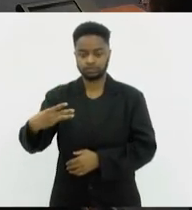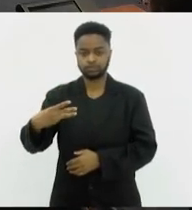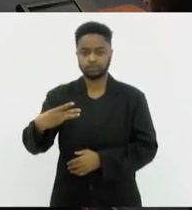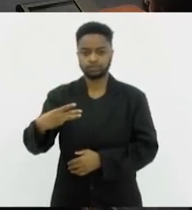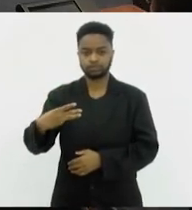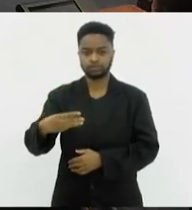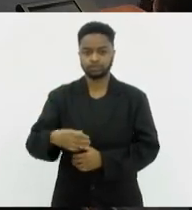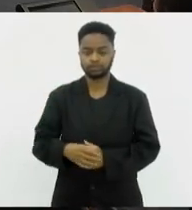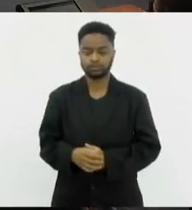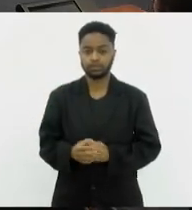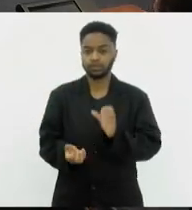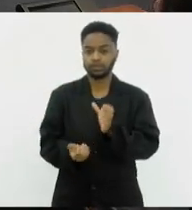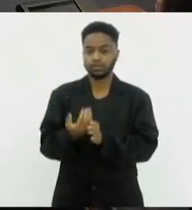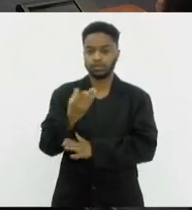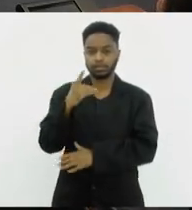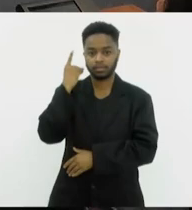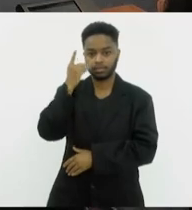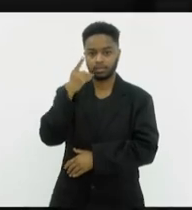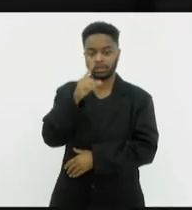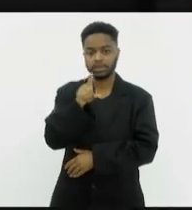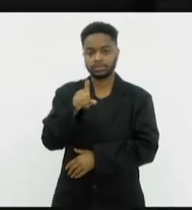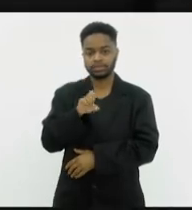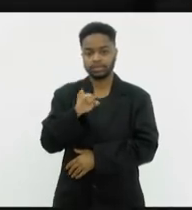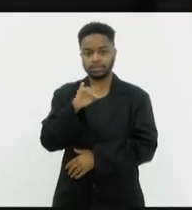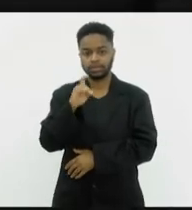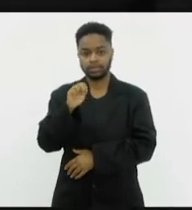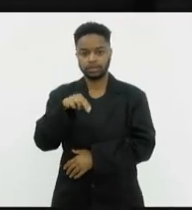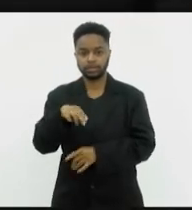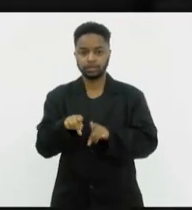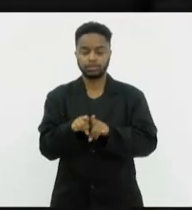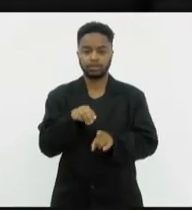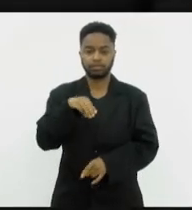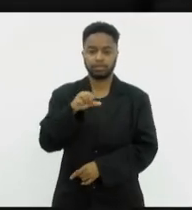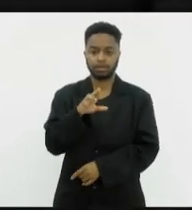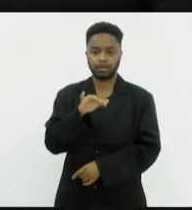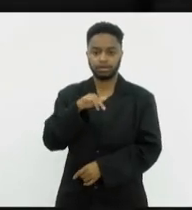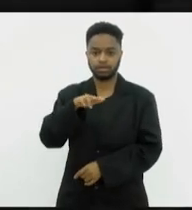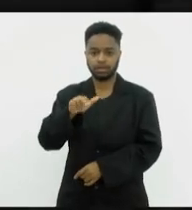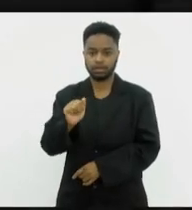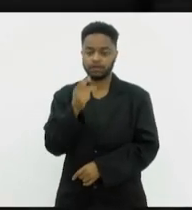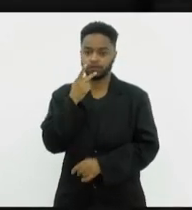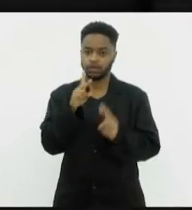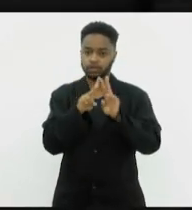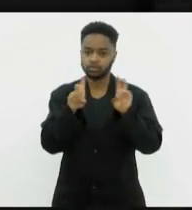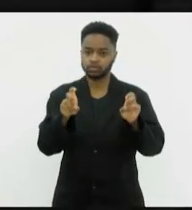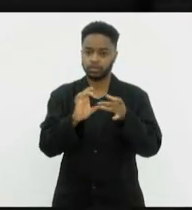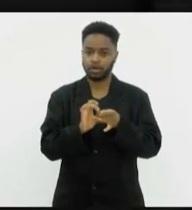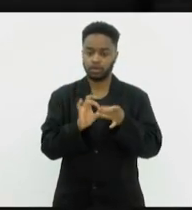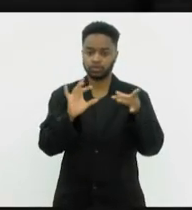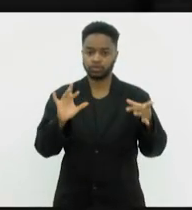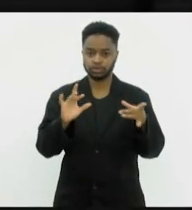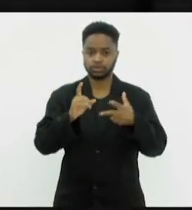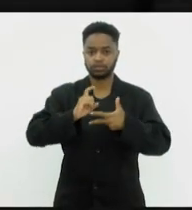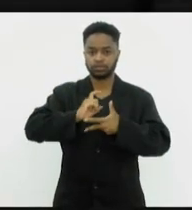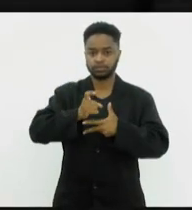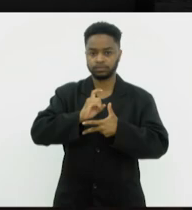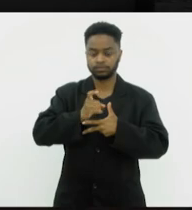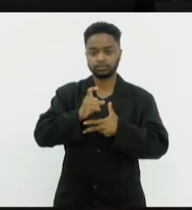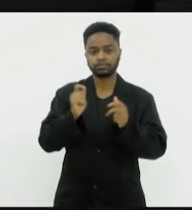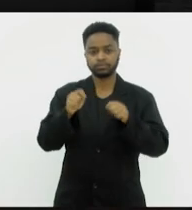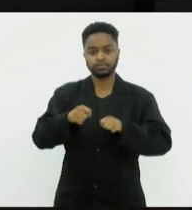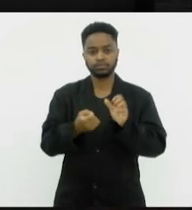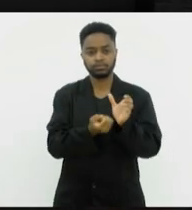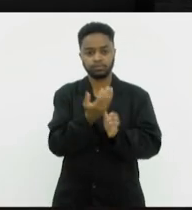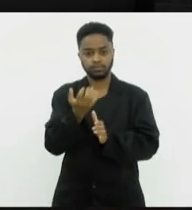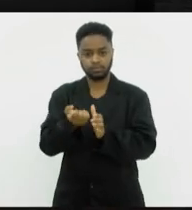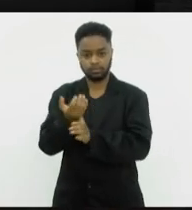1393/2023, de autoria das deputadas Eidan e Marina do MST, que dispõe sobre a autorização ao Poder Executivo para